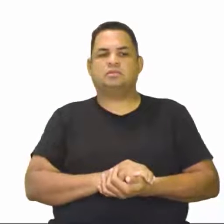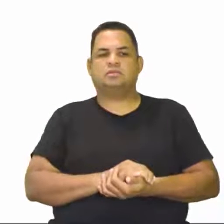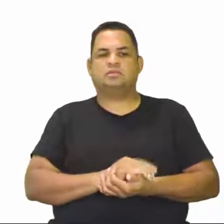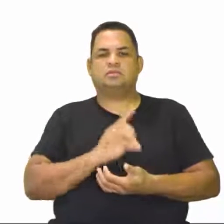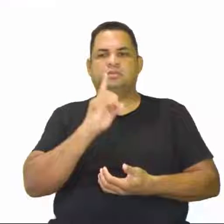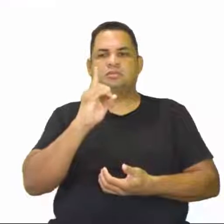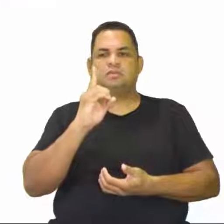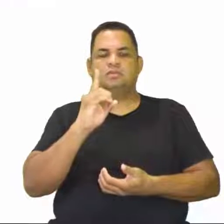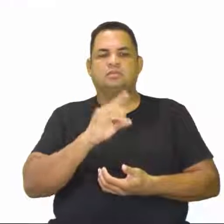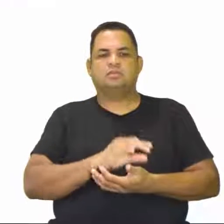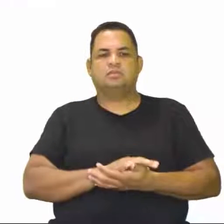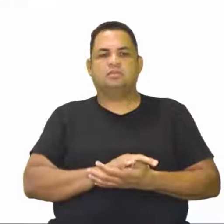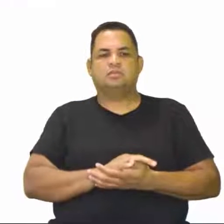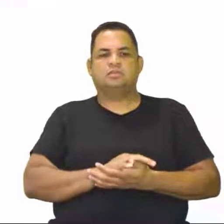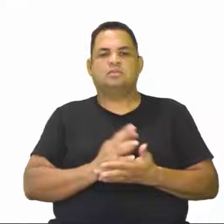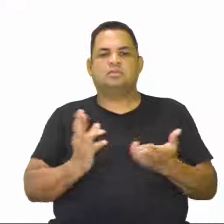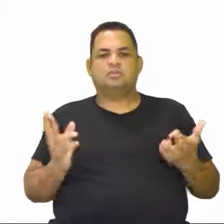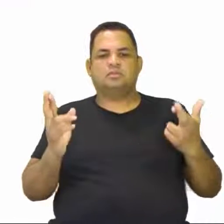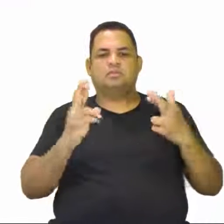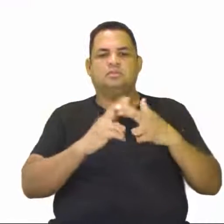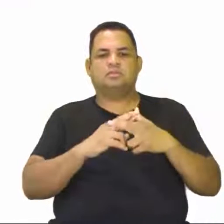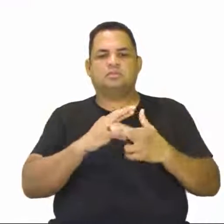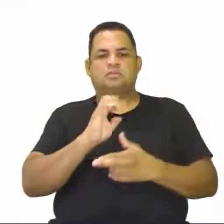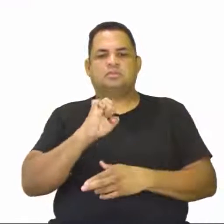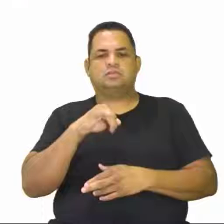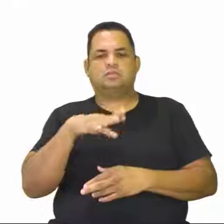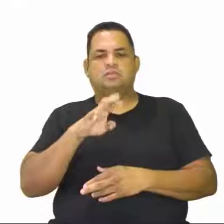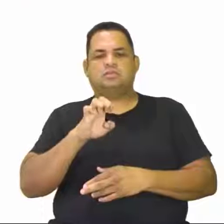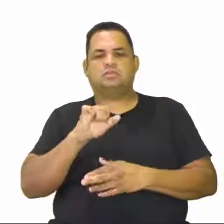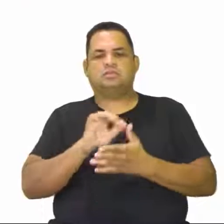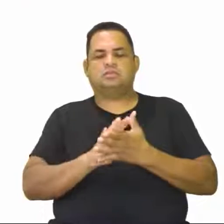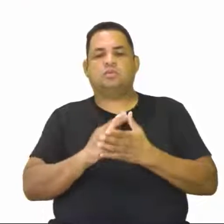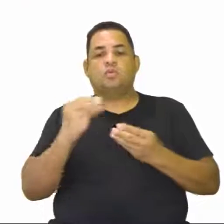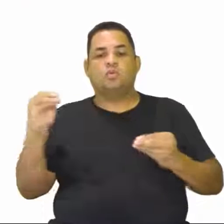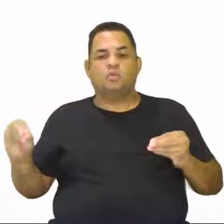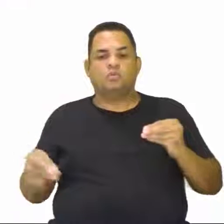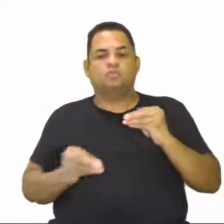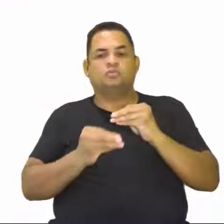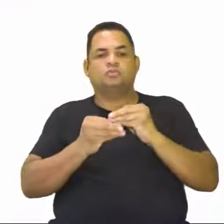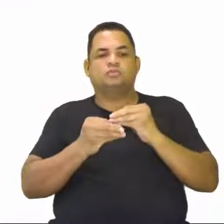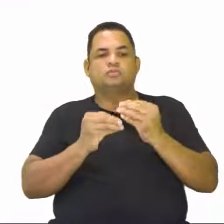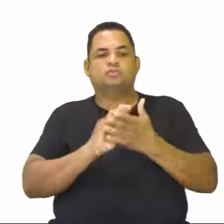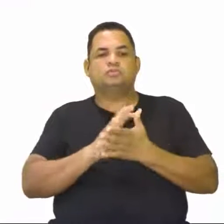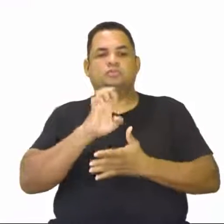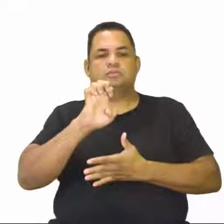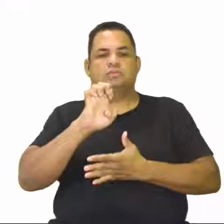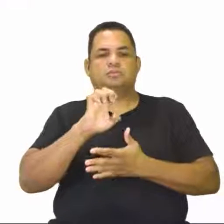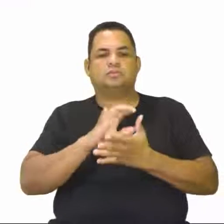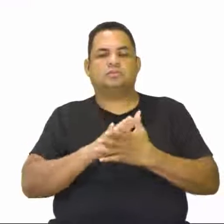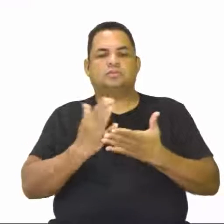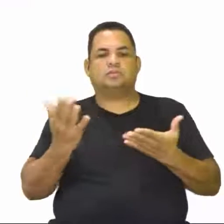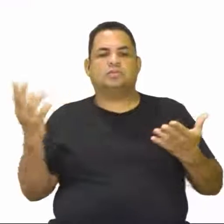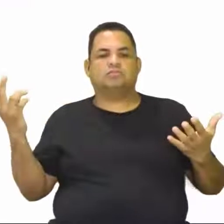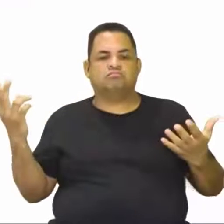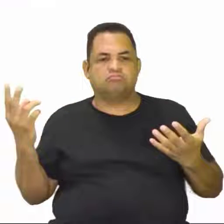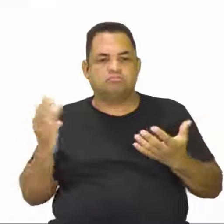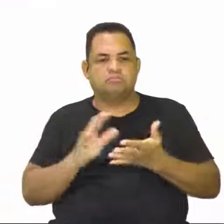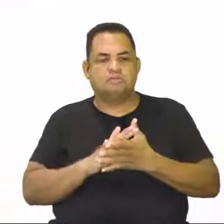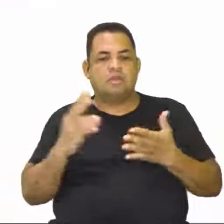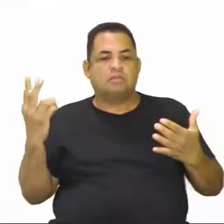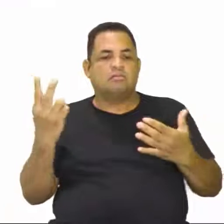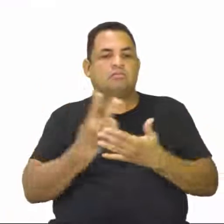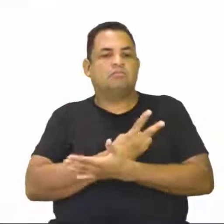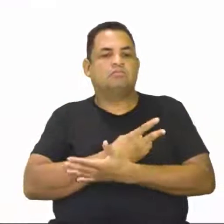na letra D. Trata-se de uma reação de síntese ou adição, e a letra E fala que essa reação